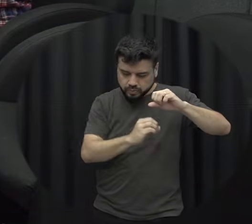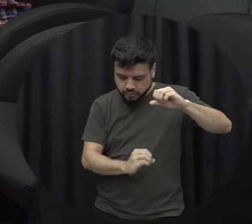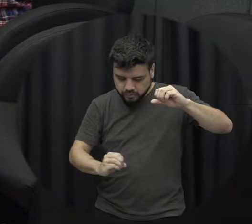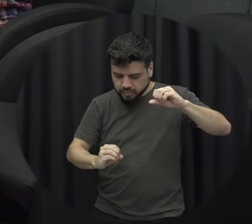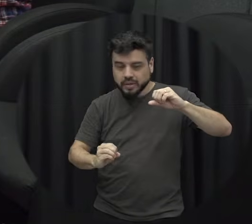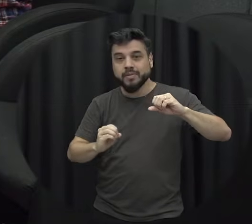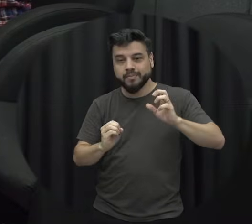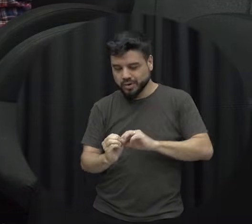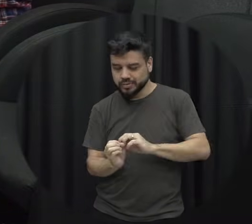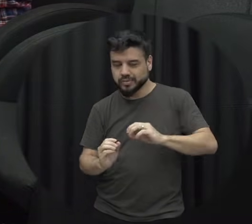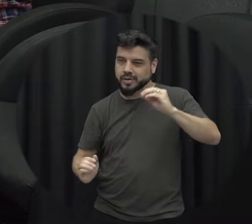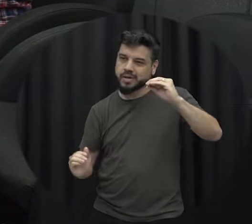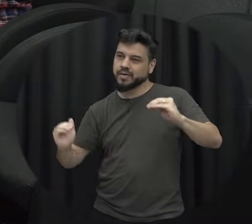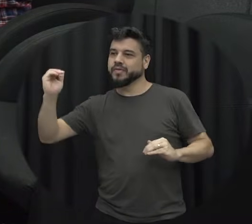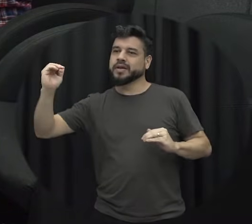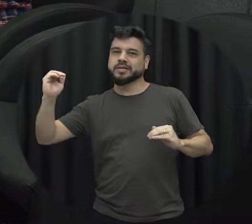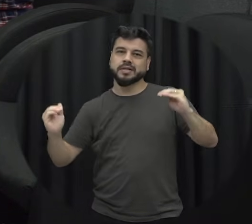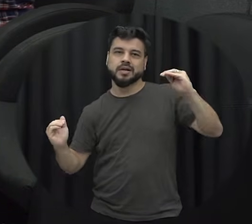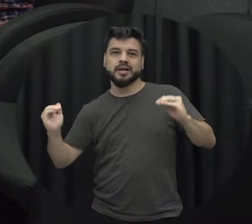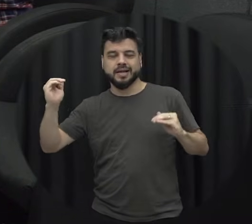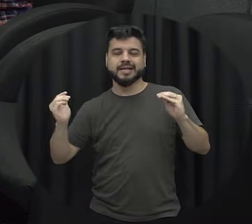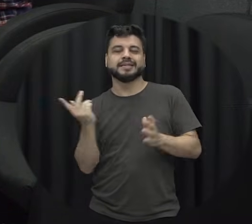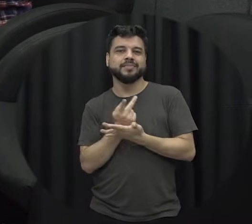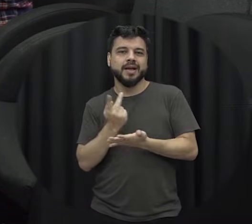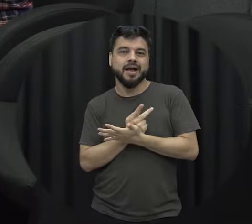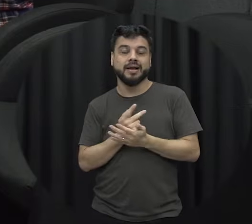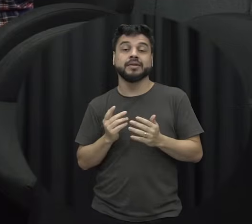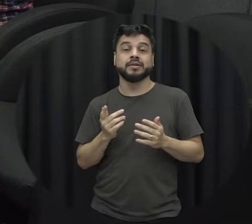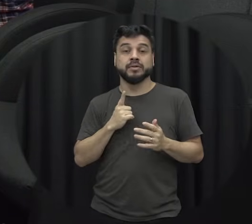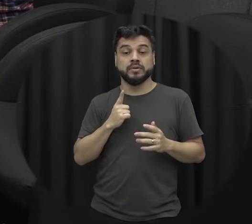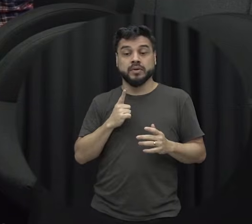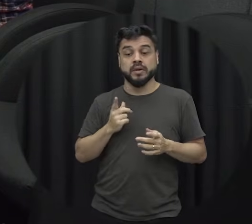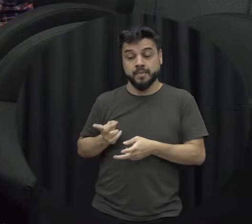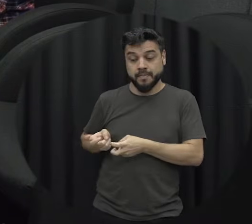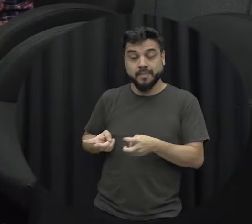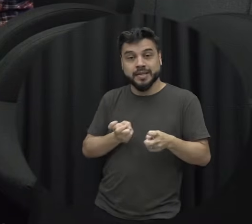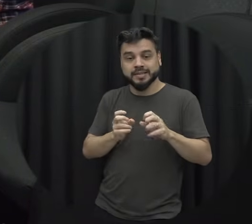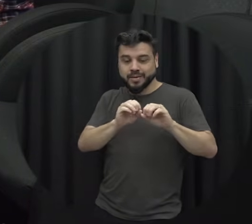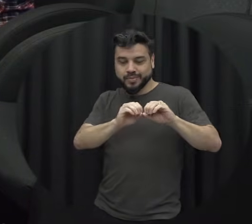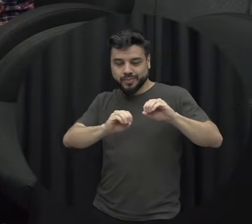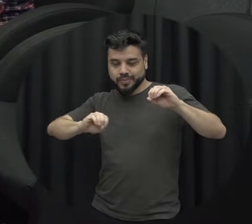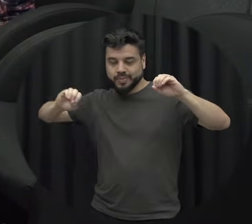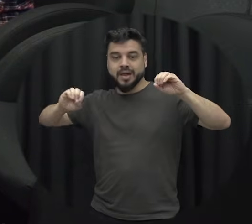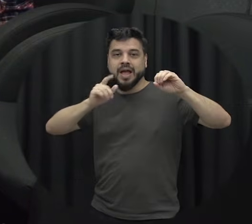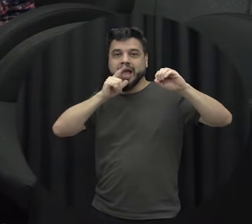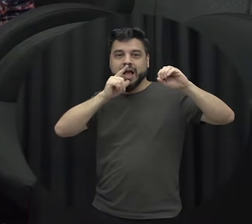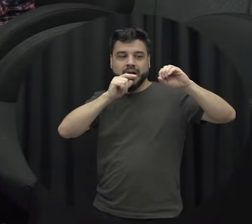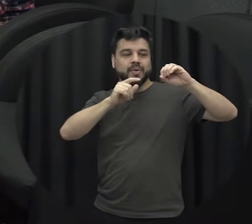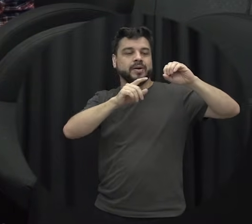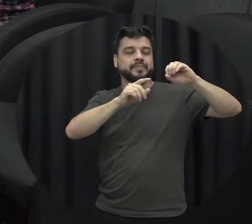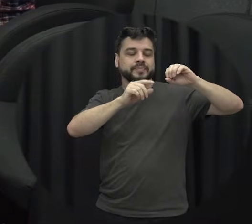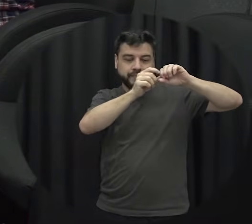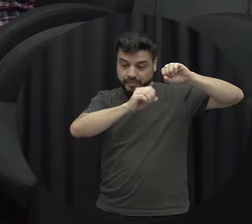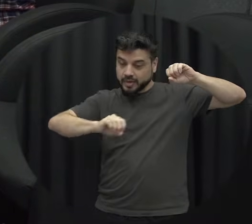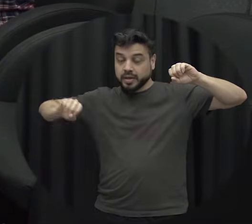pode causar uma variação num dos lados da mangueira que tira o nível, né? Por quê? Porque água e ar têm pressões